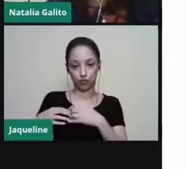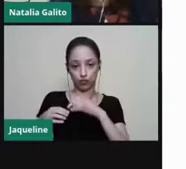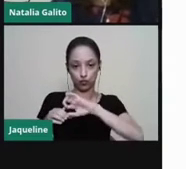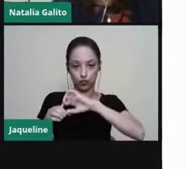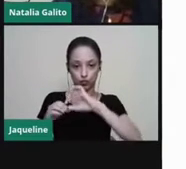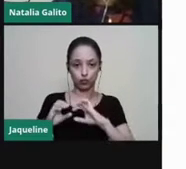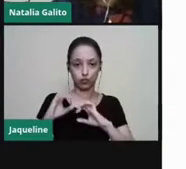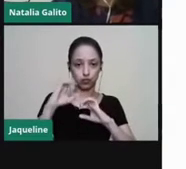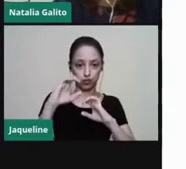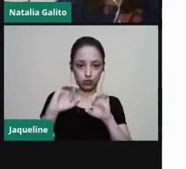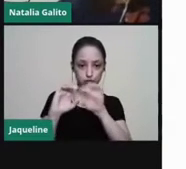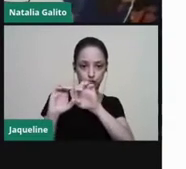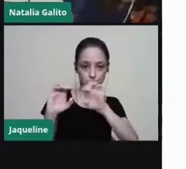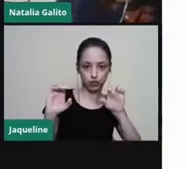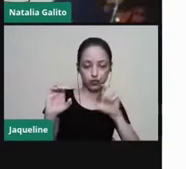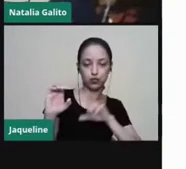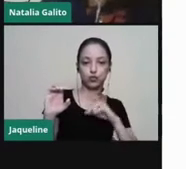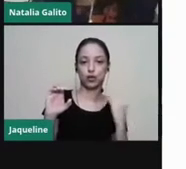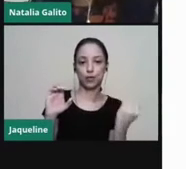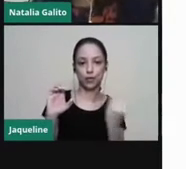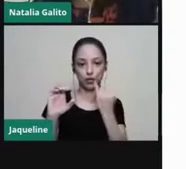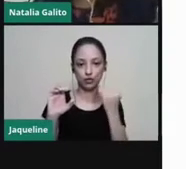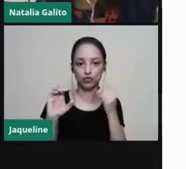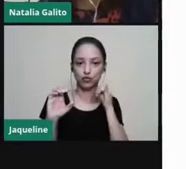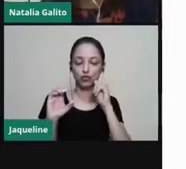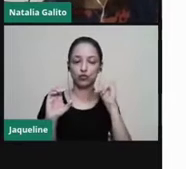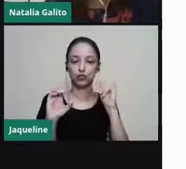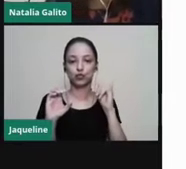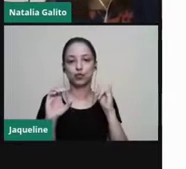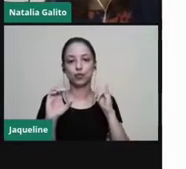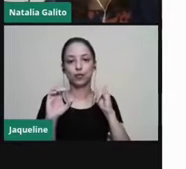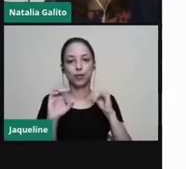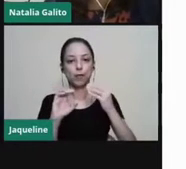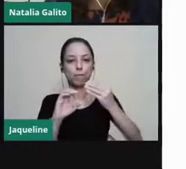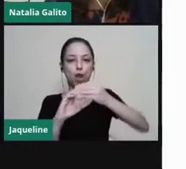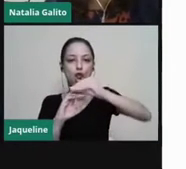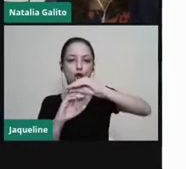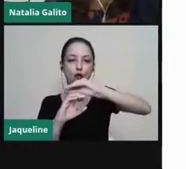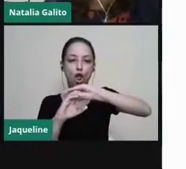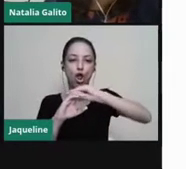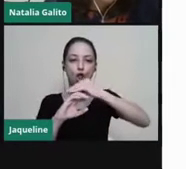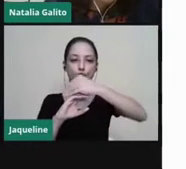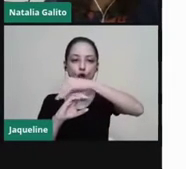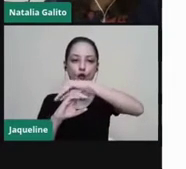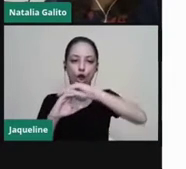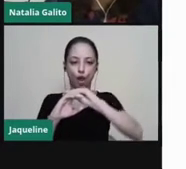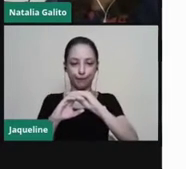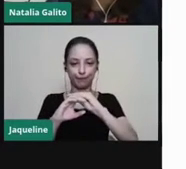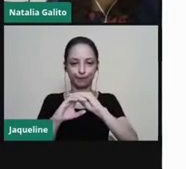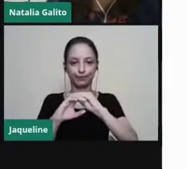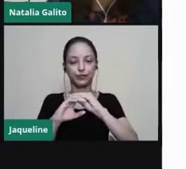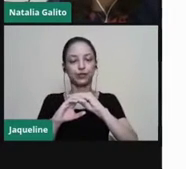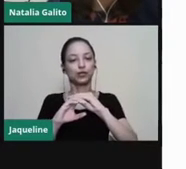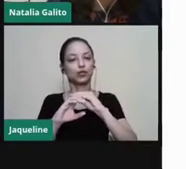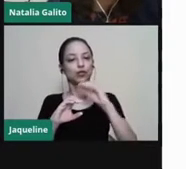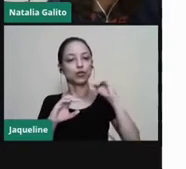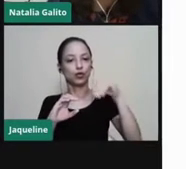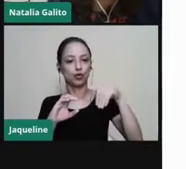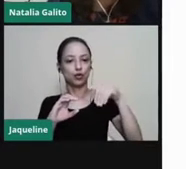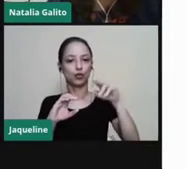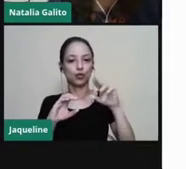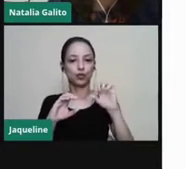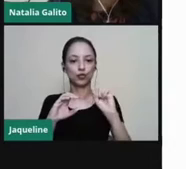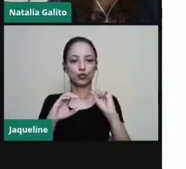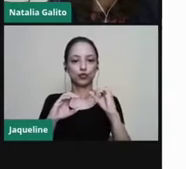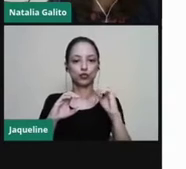importante para inibir a proliferação do músculo liso. Então, e esse papel é muitas vezes mediado